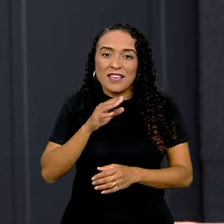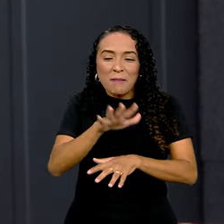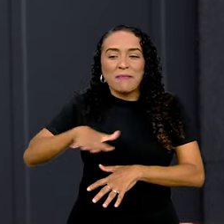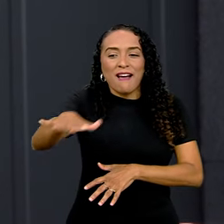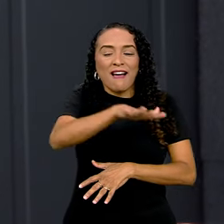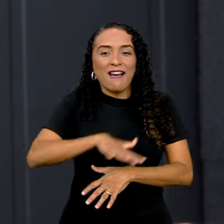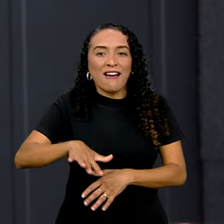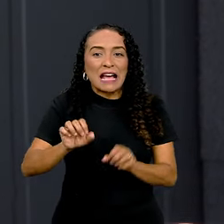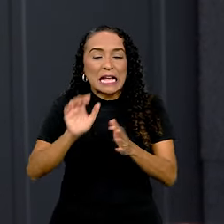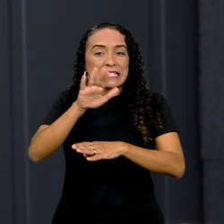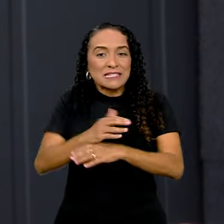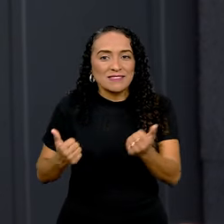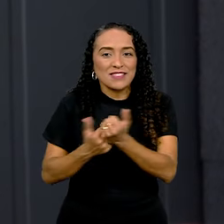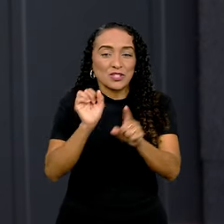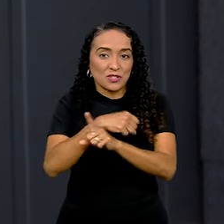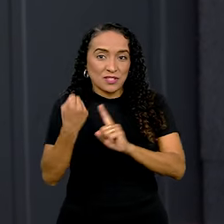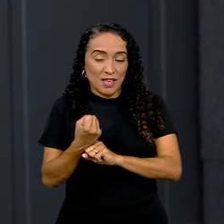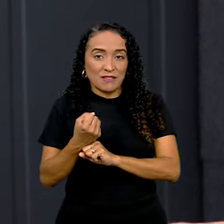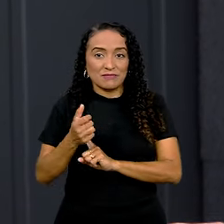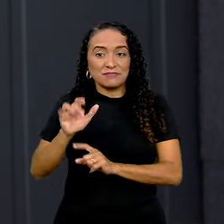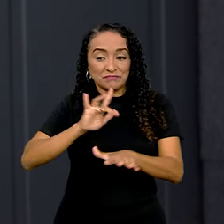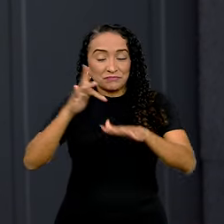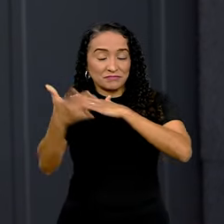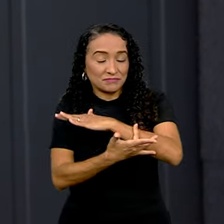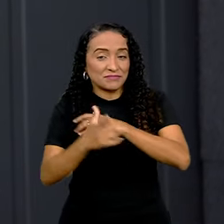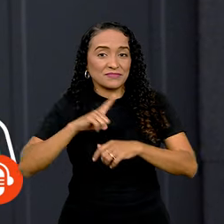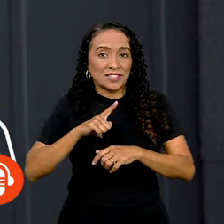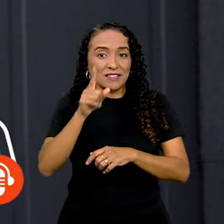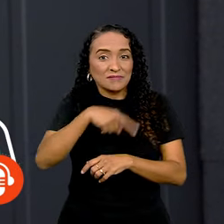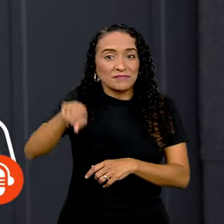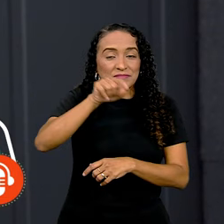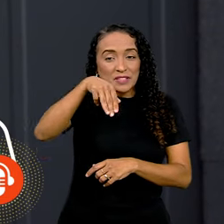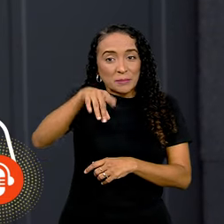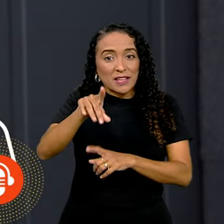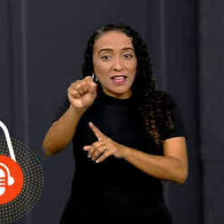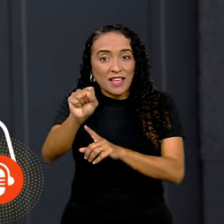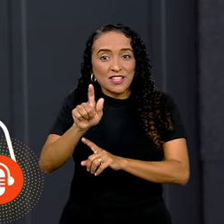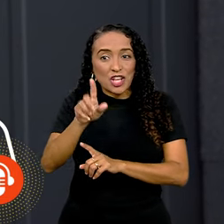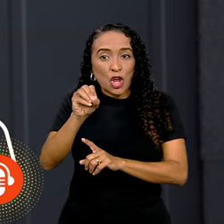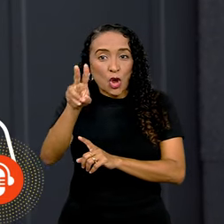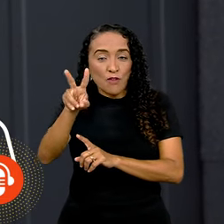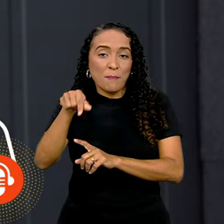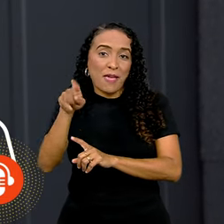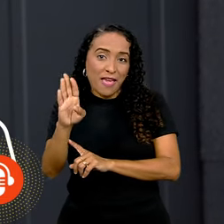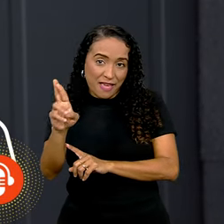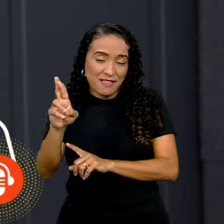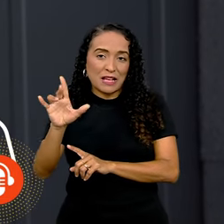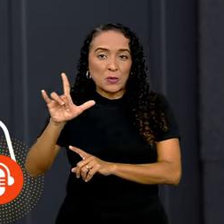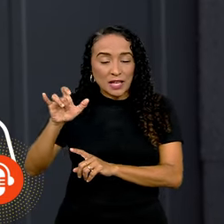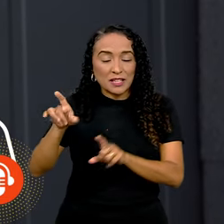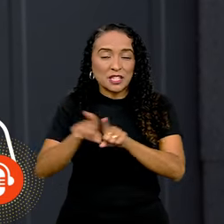conhecerem o universo da Assistência Social nas redes sociais nós estamos no @md goov